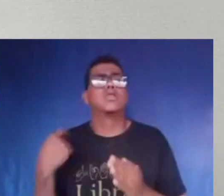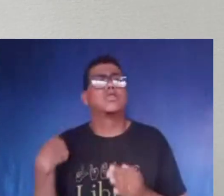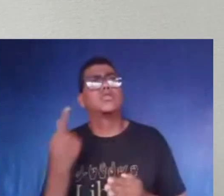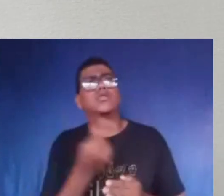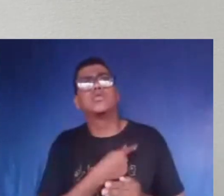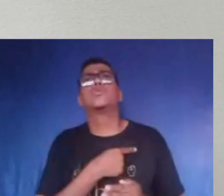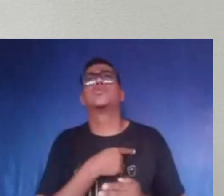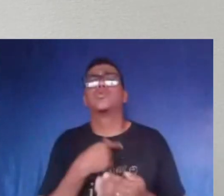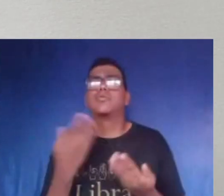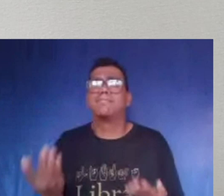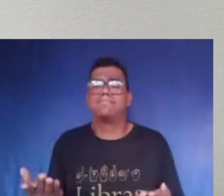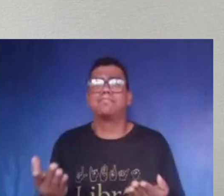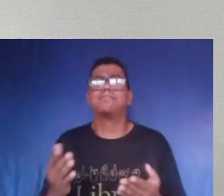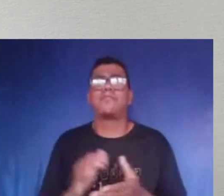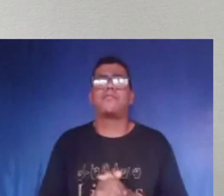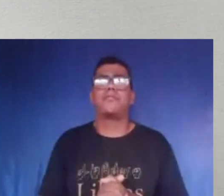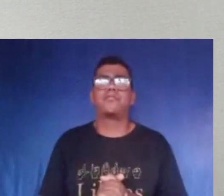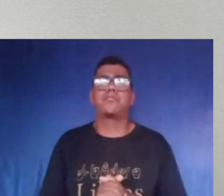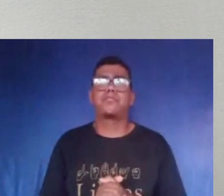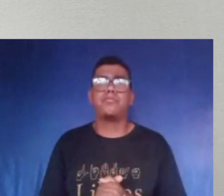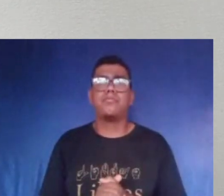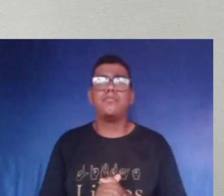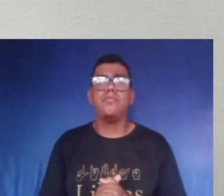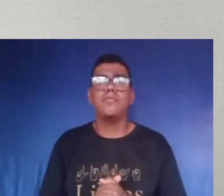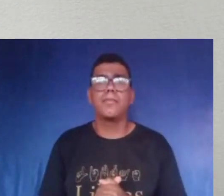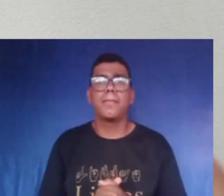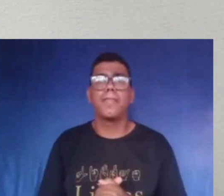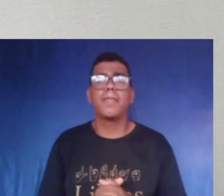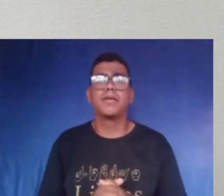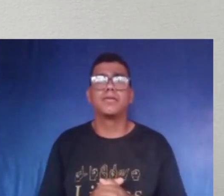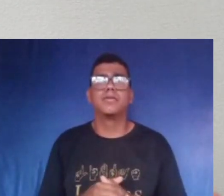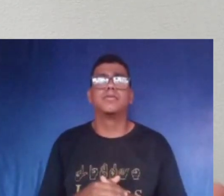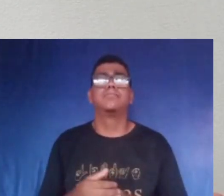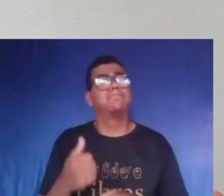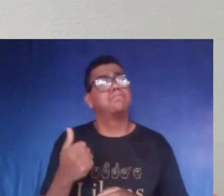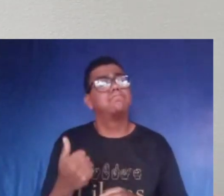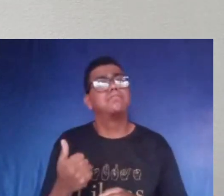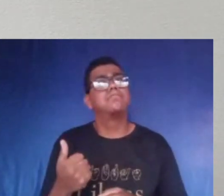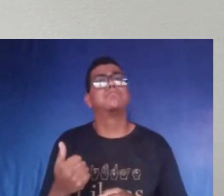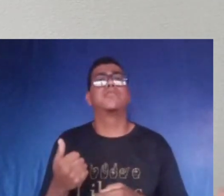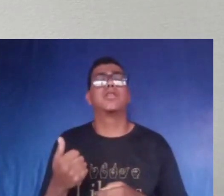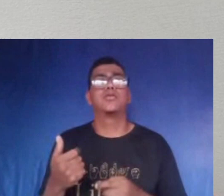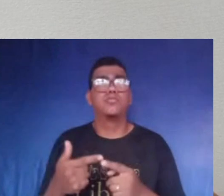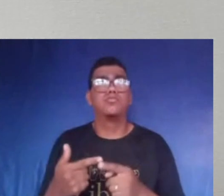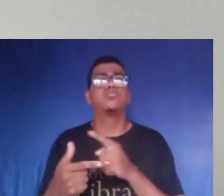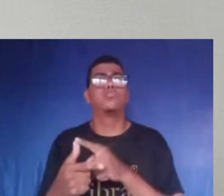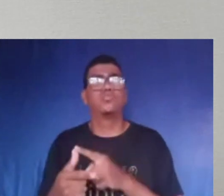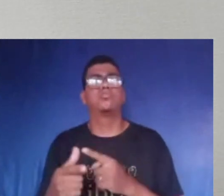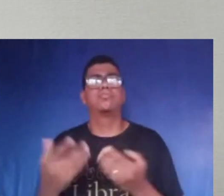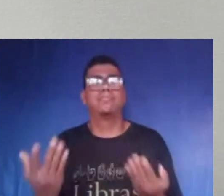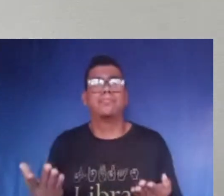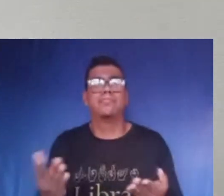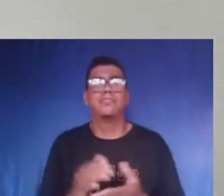os seus pecados uns aos outros, e a Bíblia é cheia, preenchida de versículos que estimulam a nossa